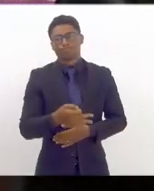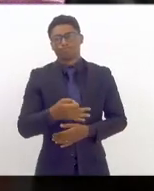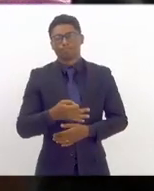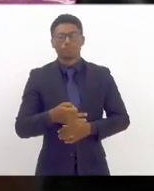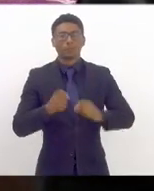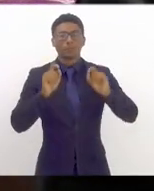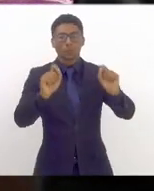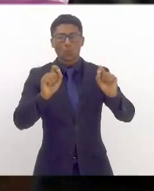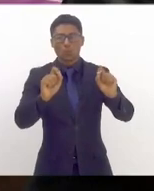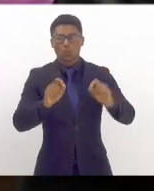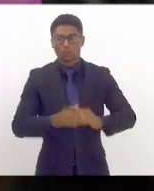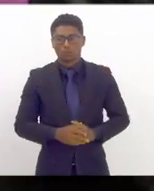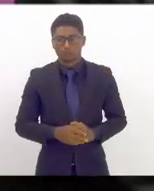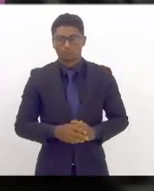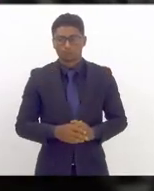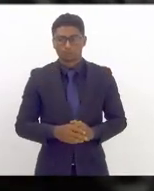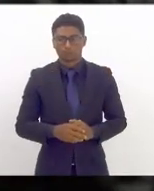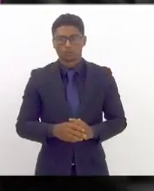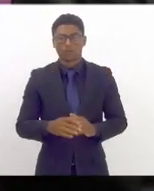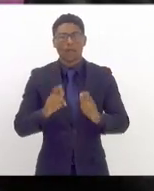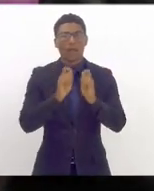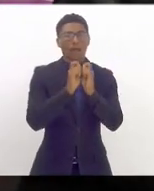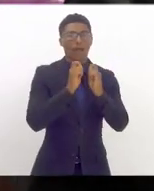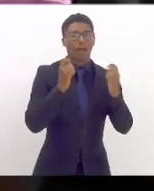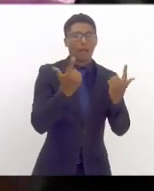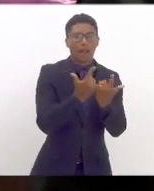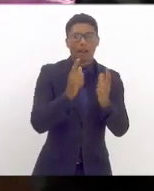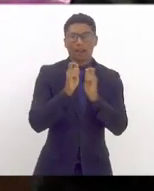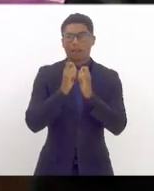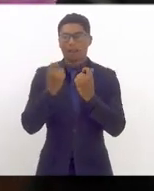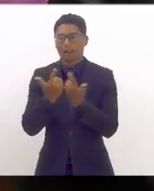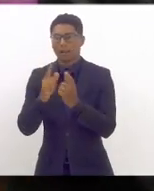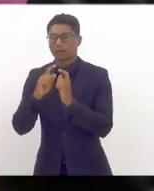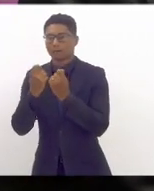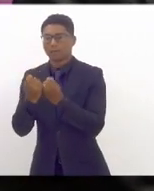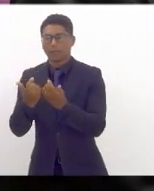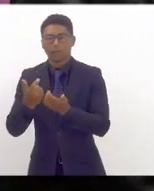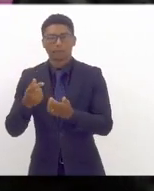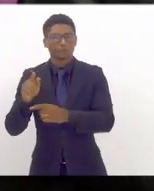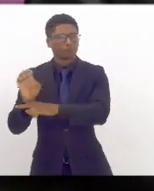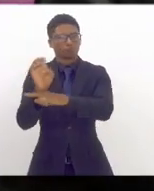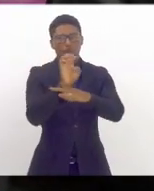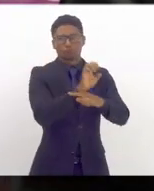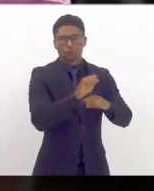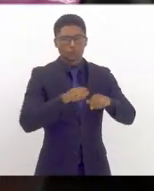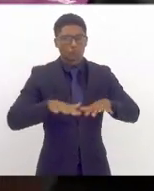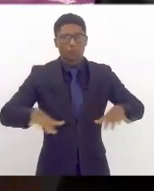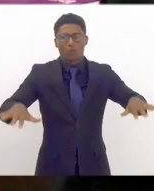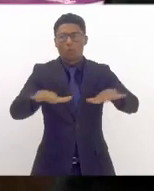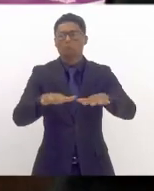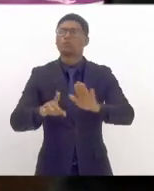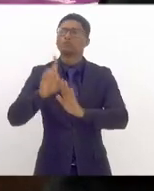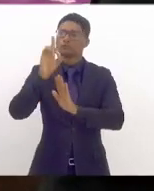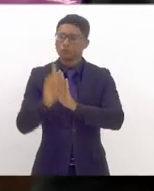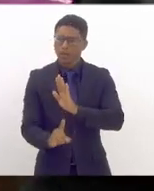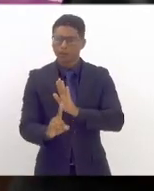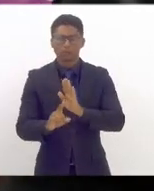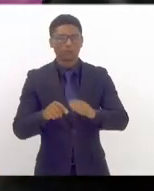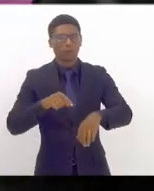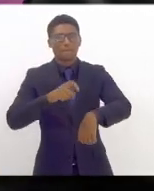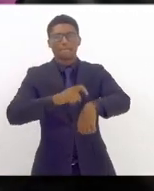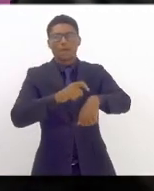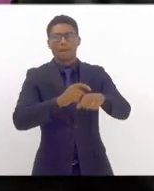os parlamentos têm direito a estipular prazo para o Tribunal de